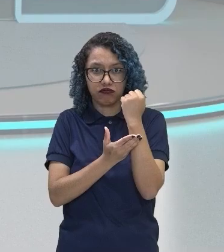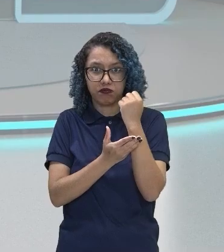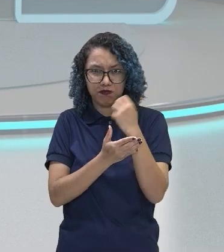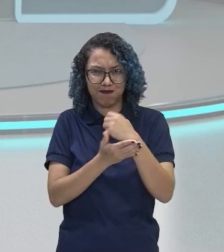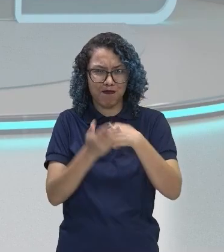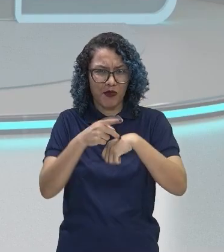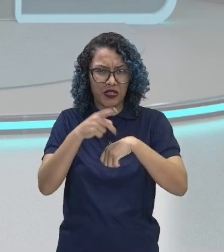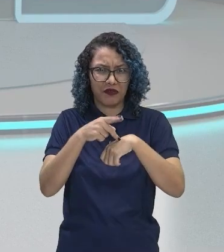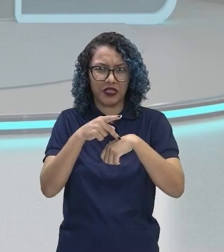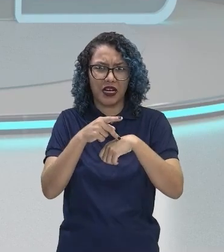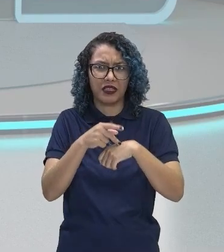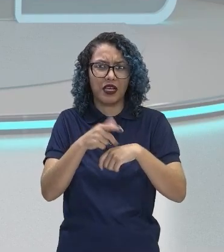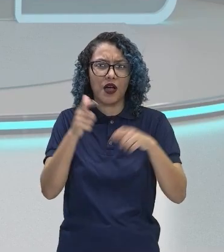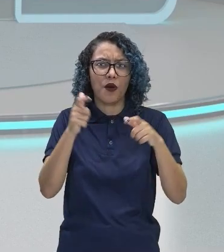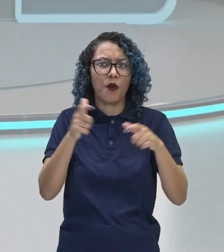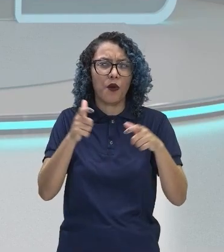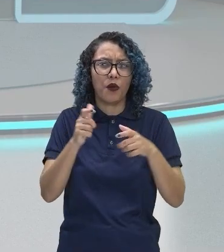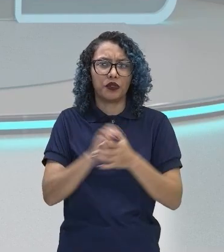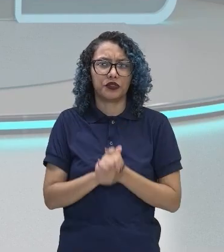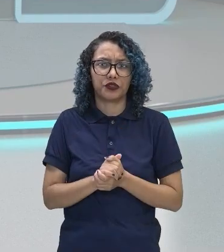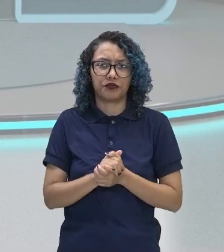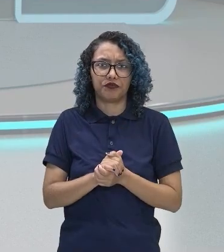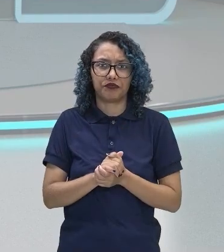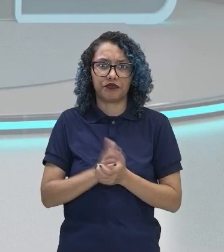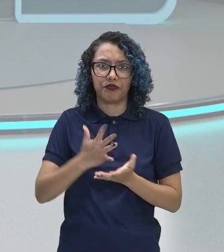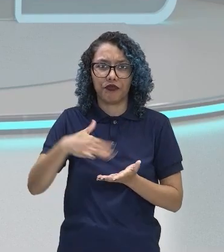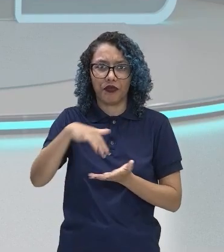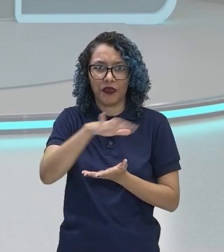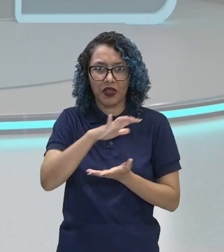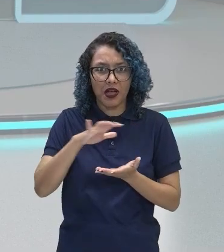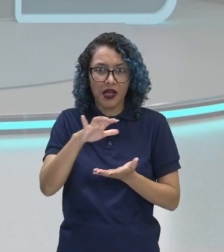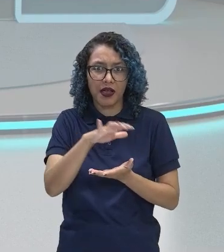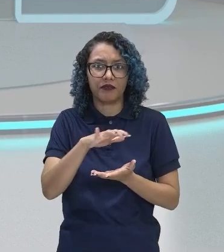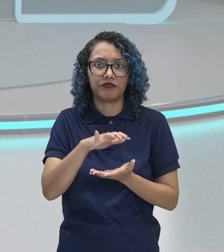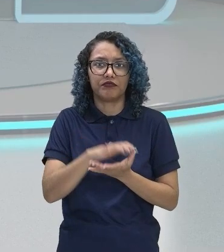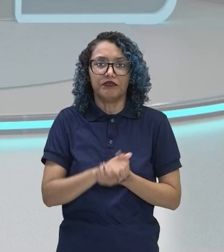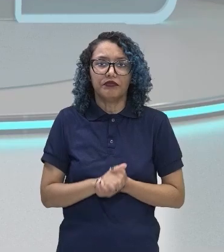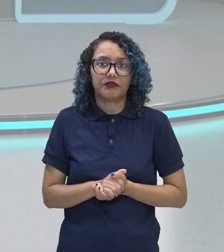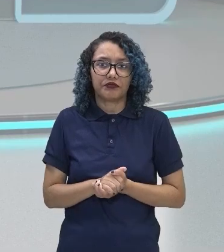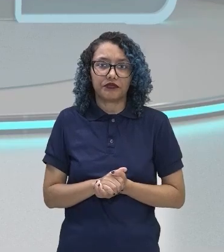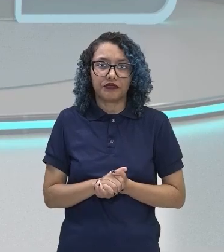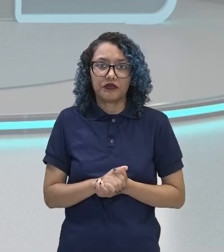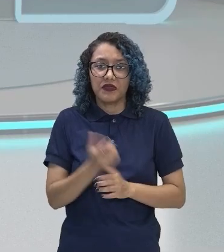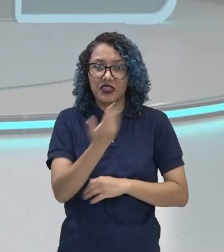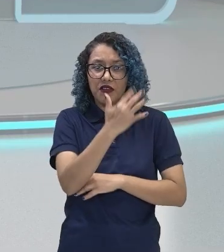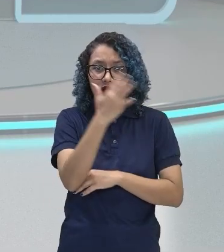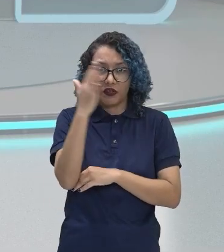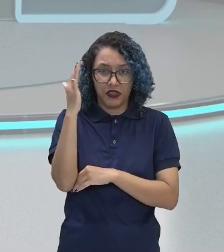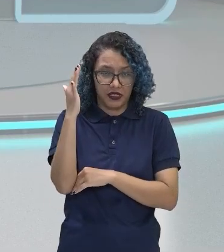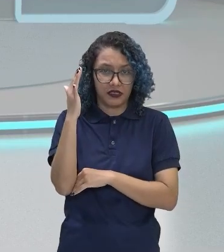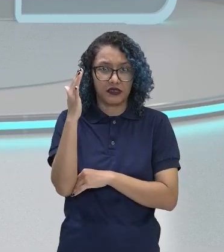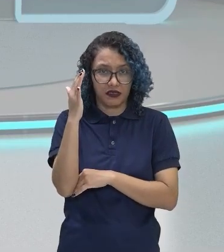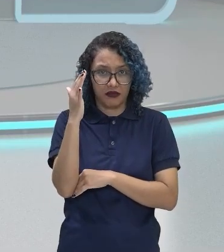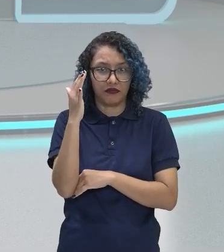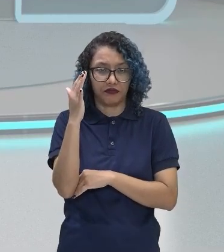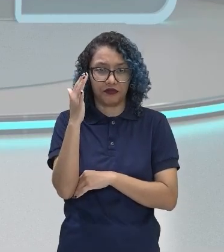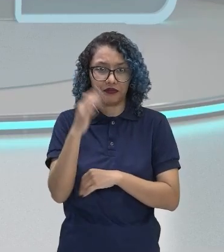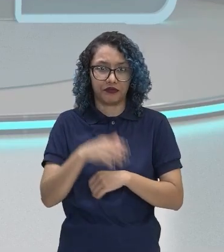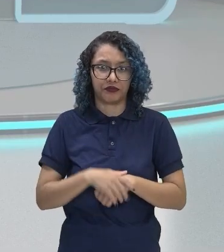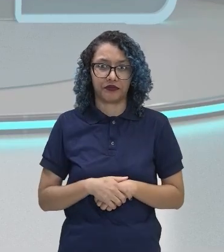Parque Nacional do Soi Malai, na Floresta Petrificada, na província de